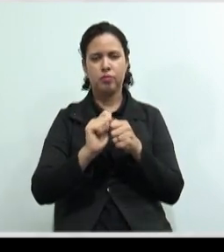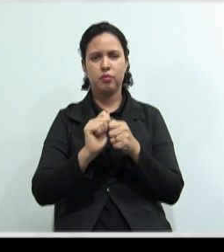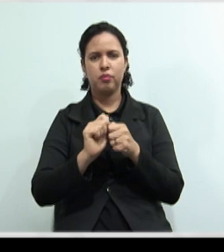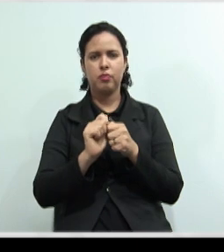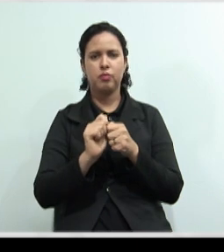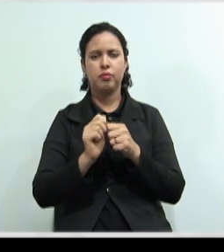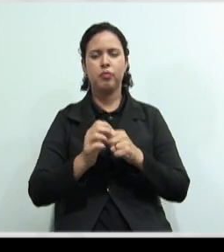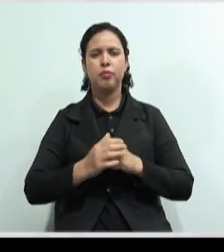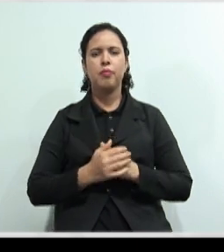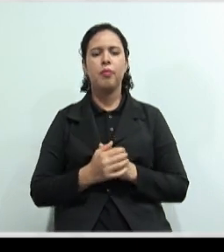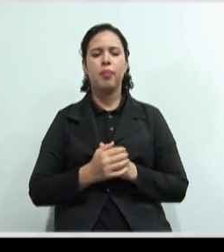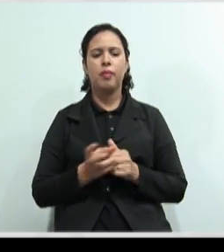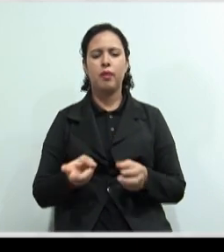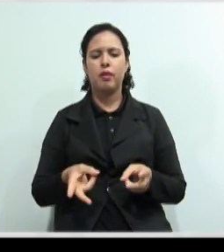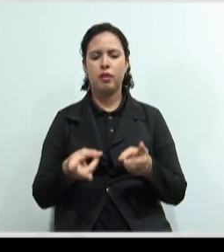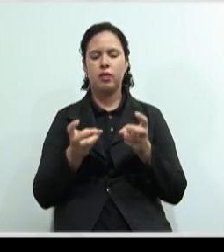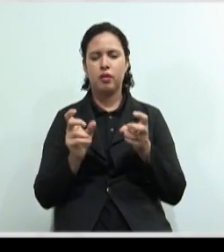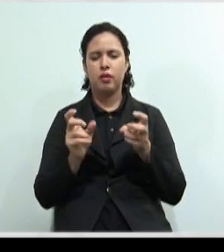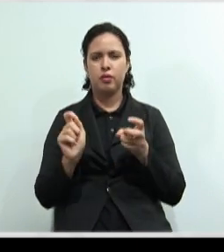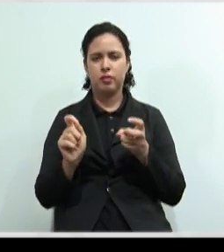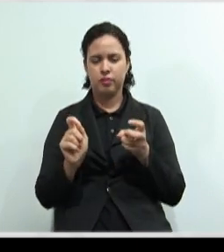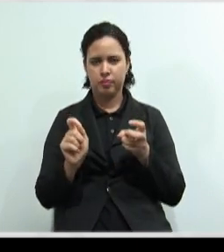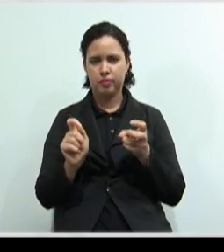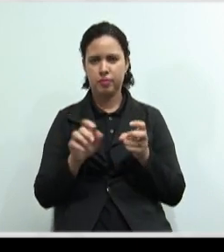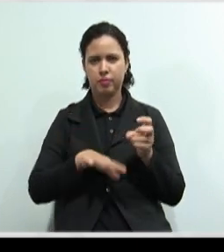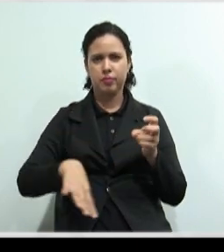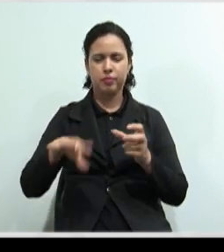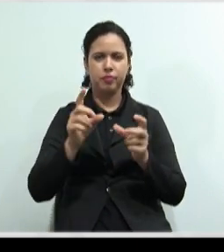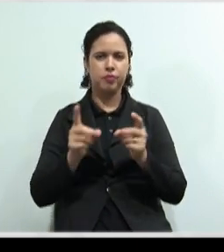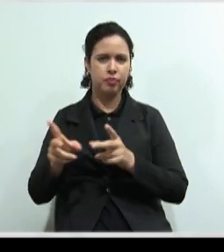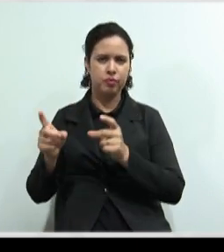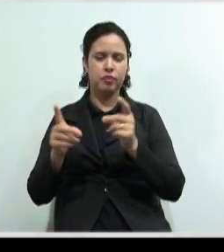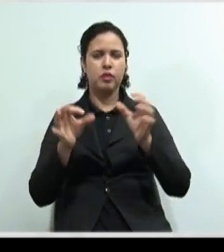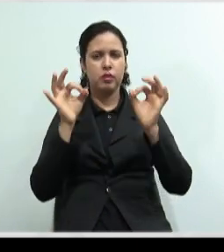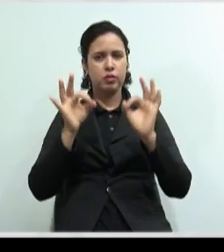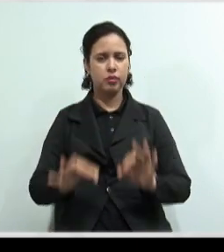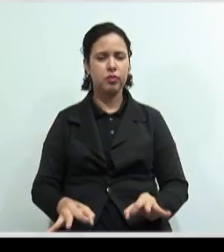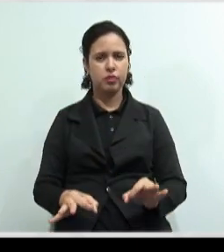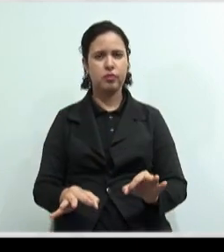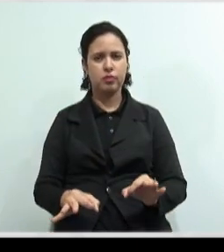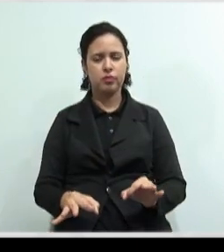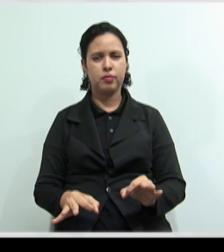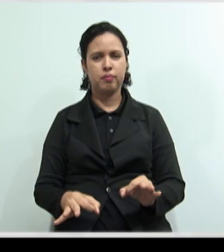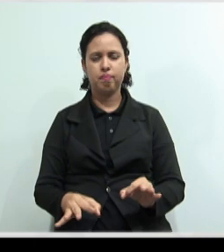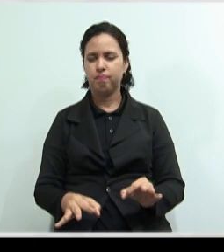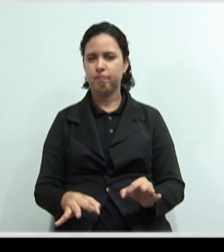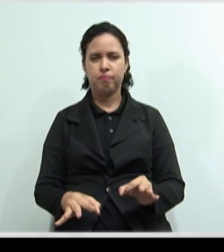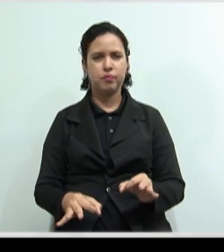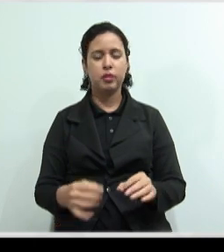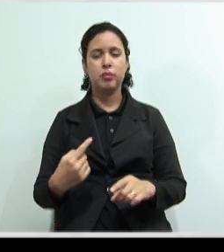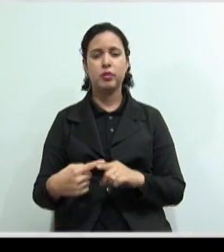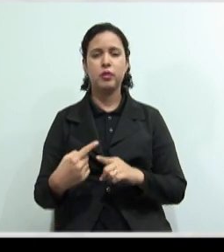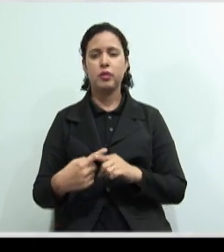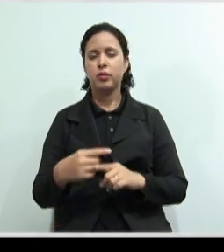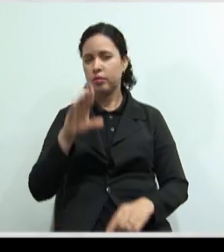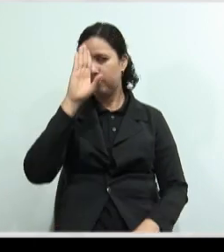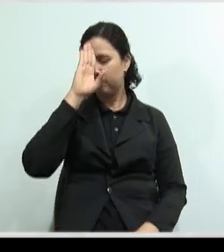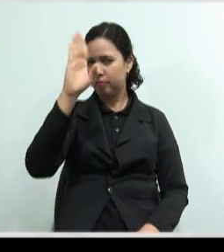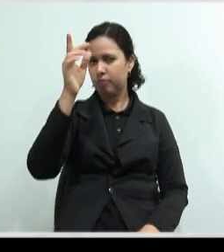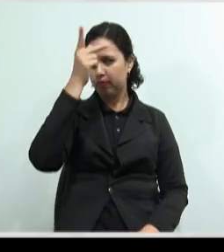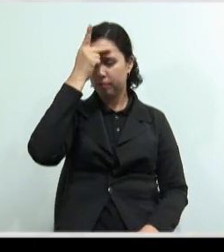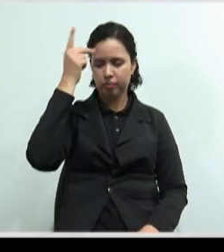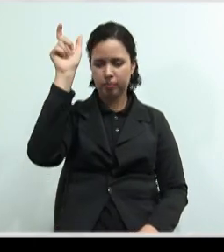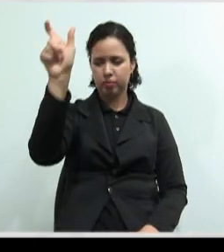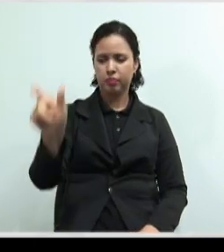esse tipo de comércio não é exatamente justo, pois o principal agente responsável pela produção fica com a menor parte da